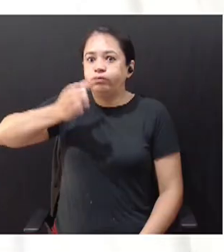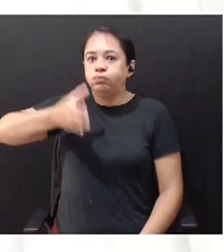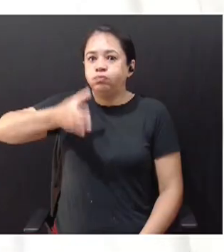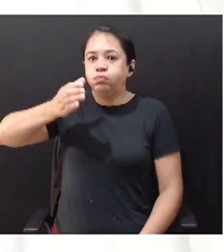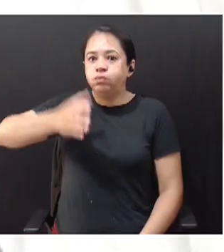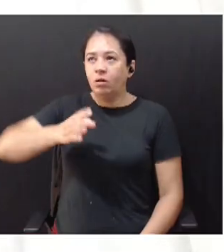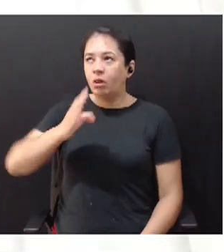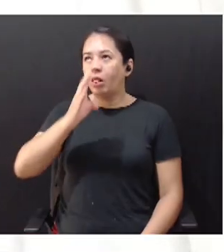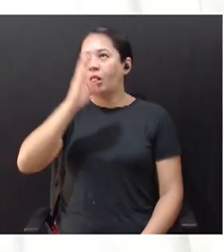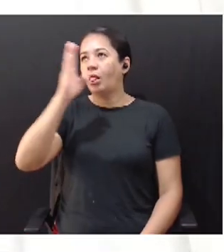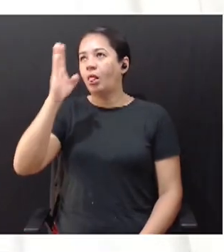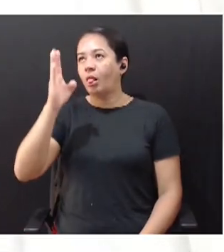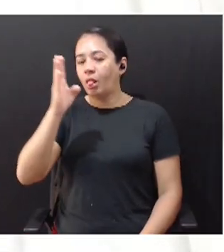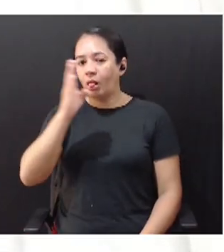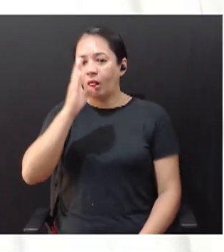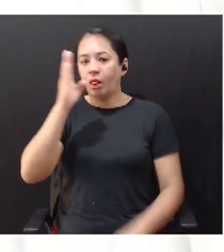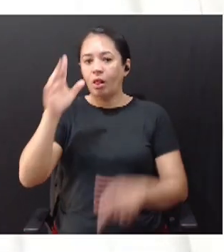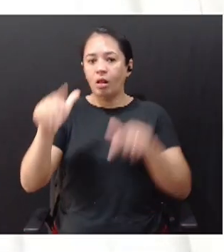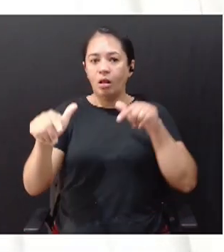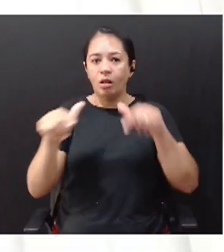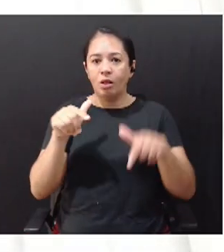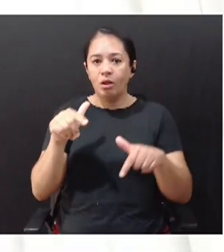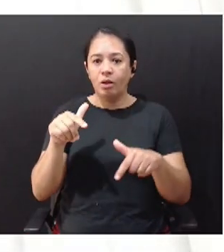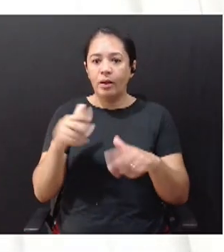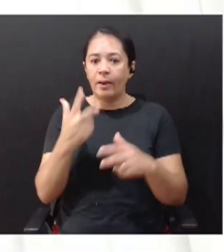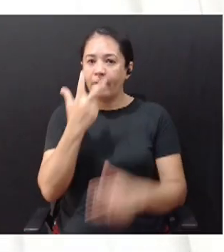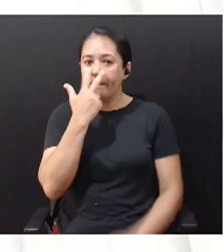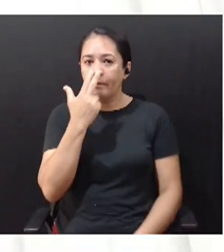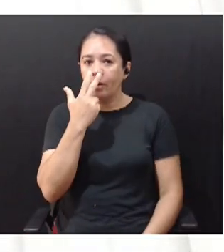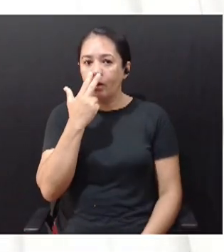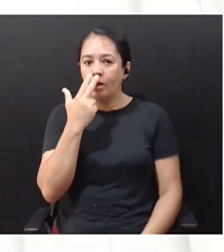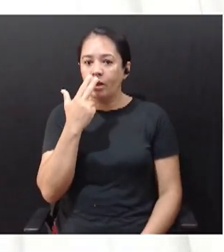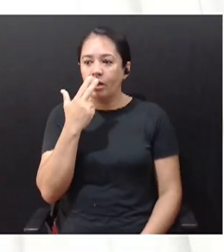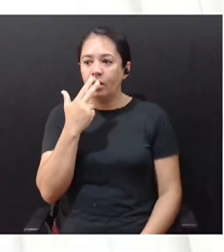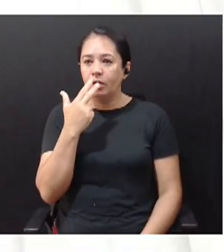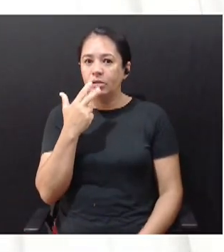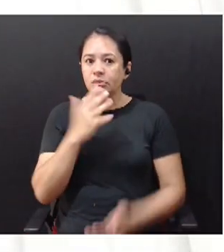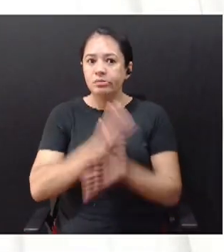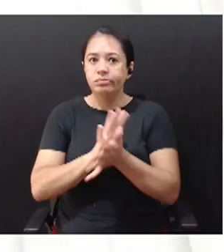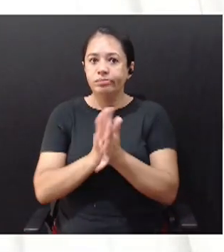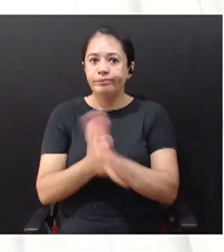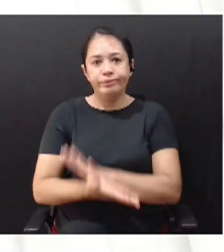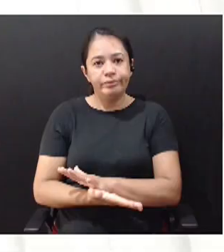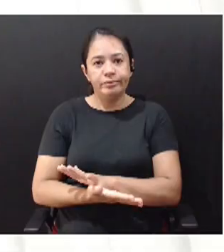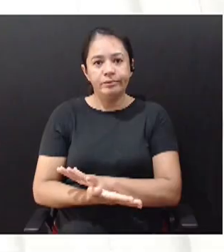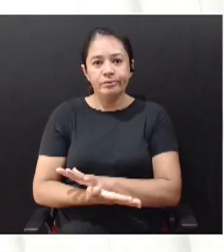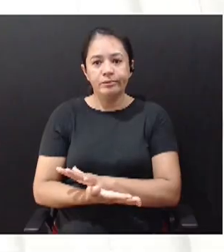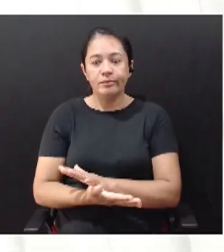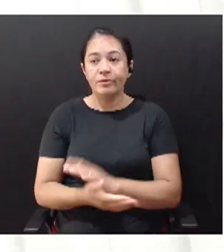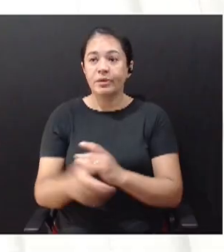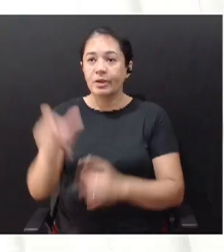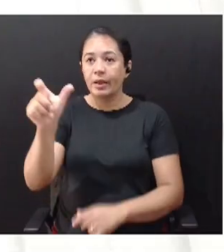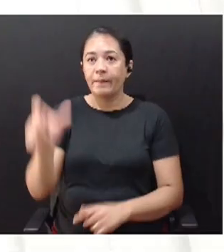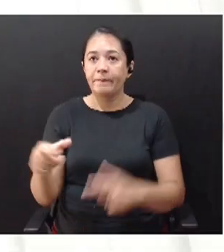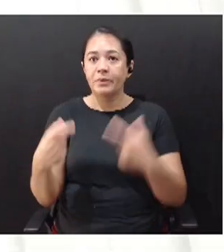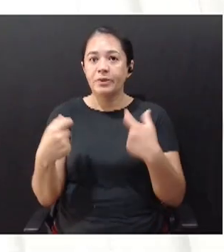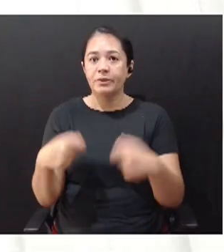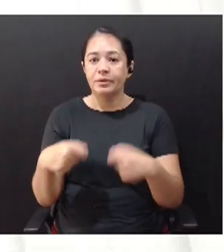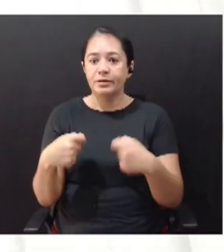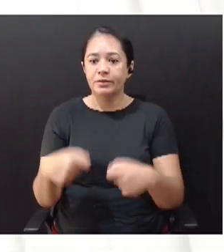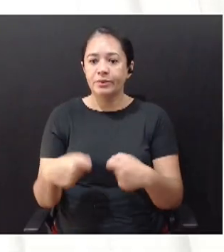para trabalhar assim, parece que passou um caminhão em cima. Então, a pessoa precisa tanto